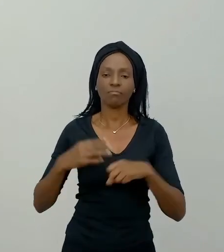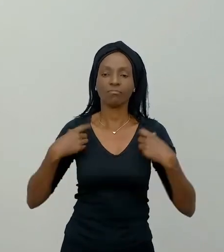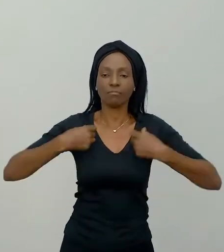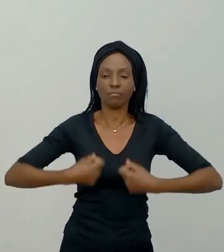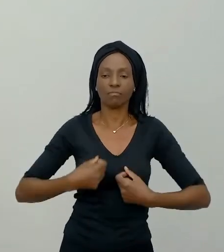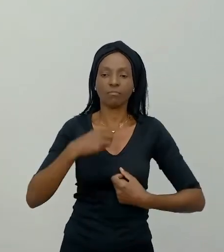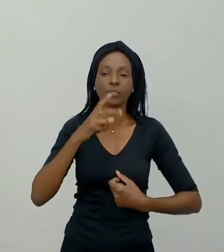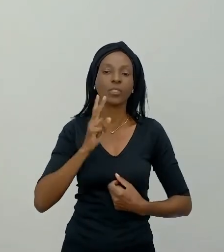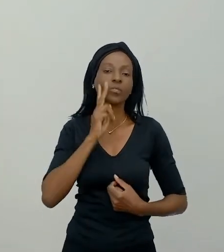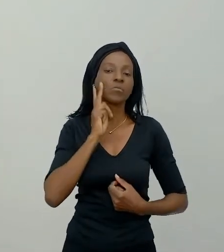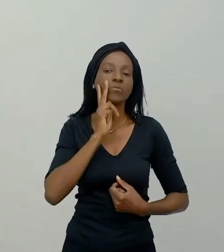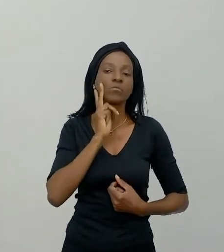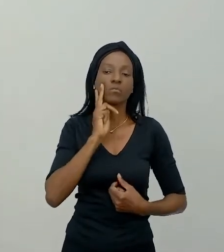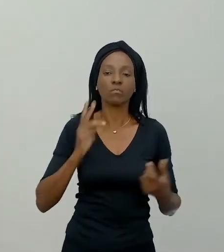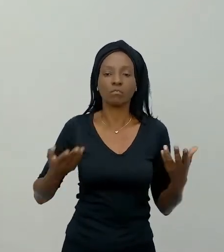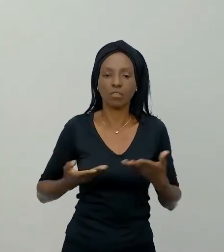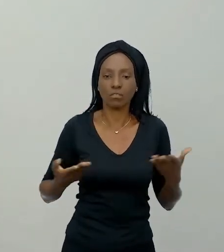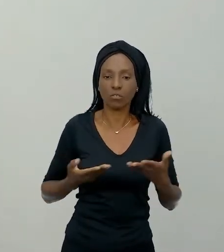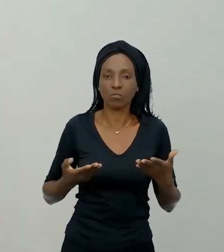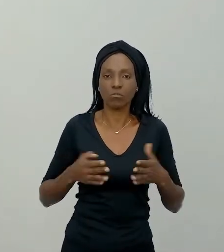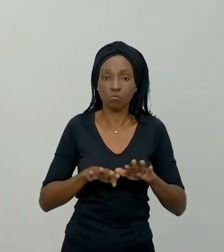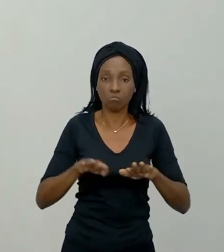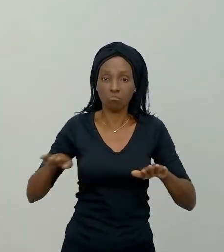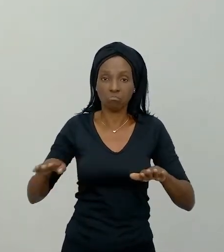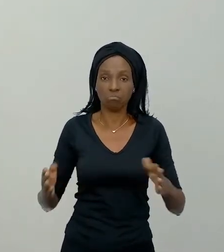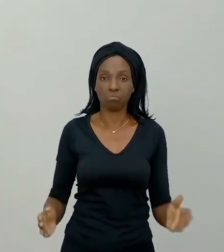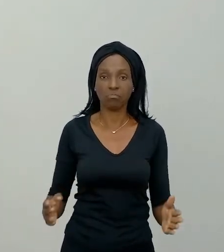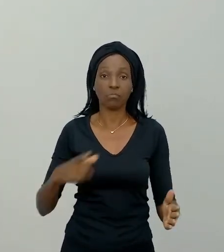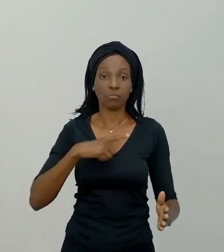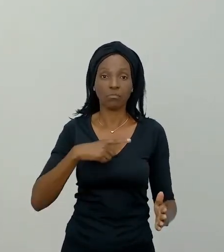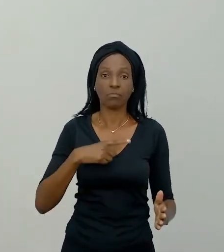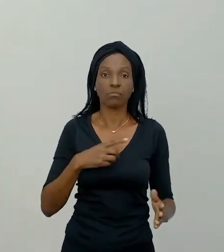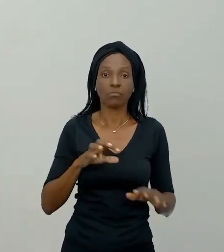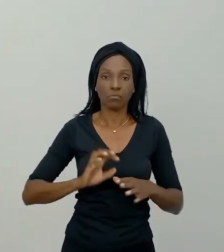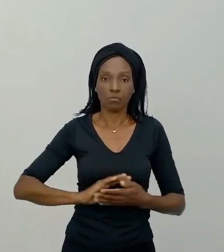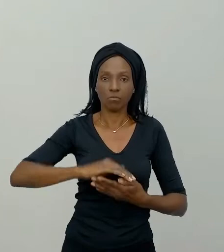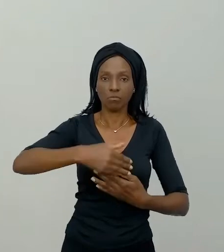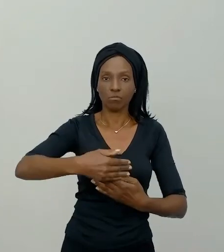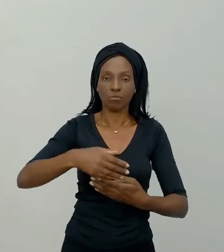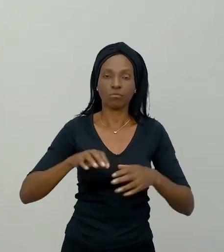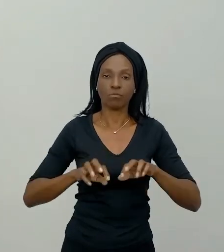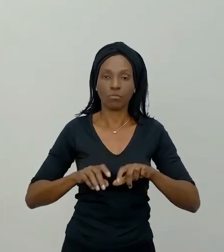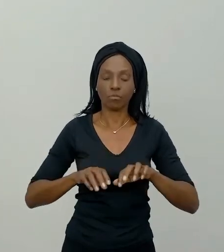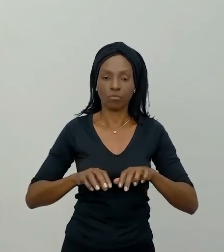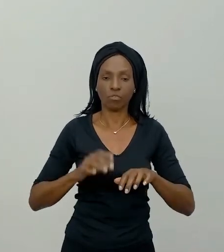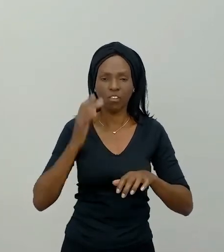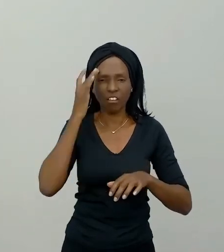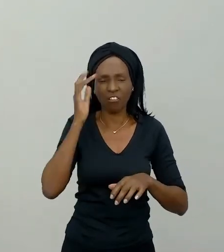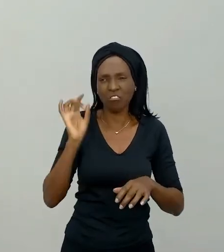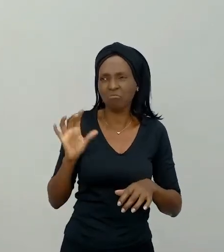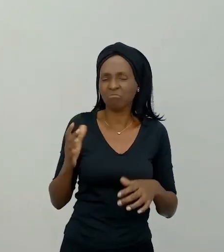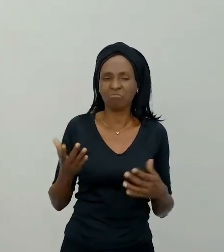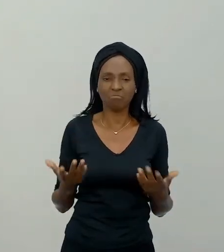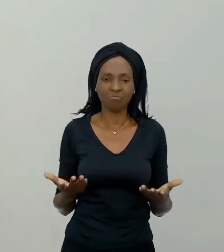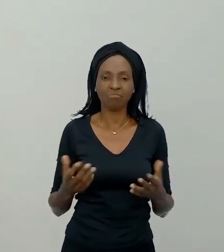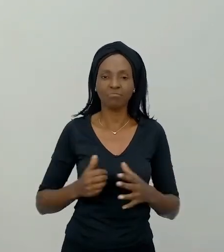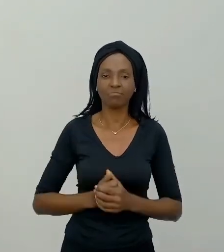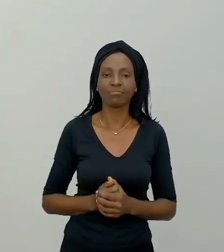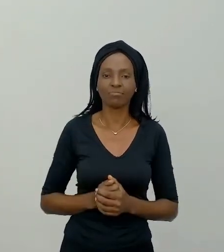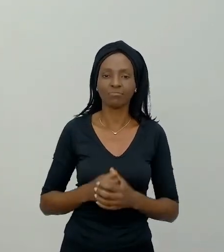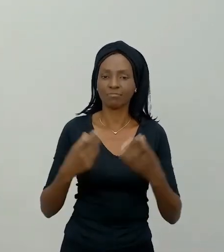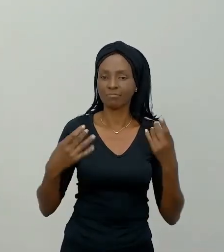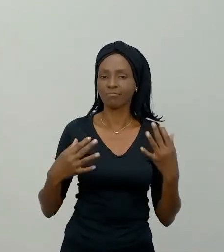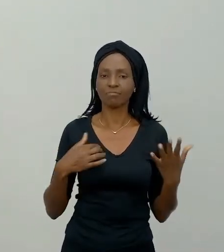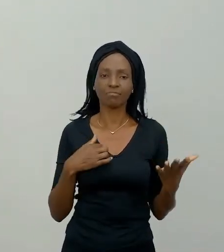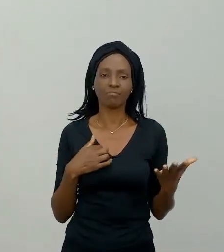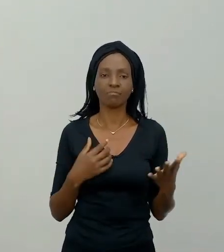vinho, tenho uma bancada na minha frente e um notebook. Acho que é isso, acho que fiz a minha